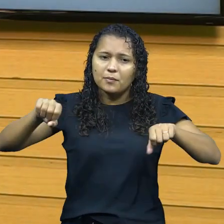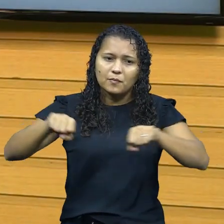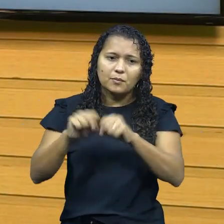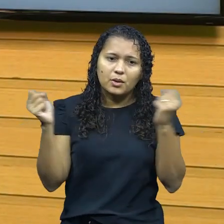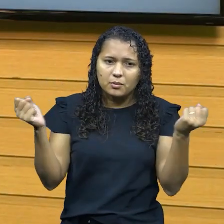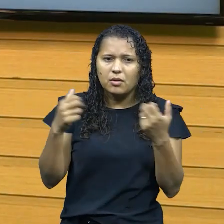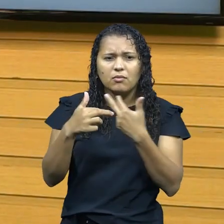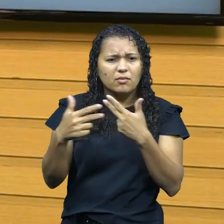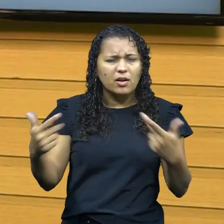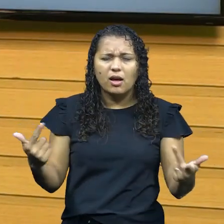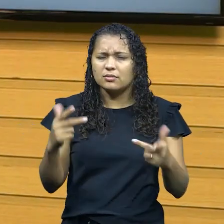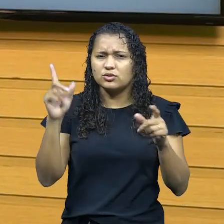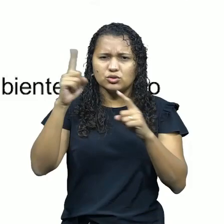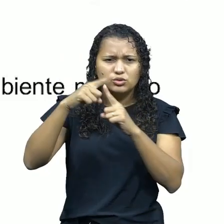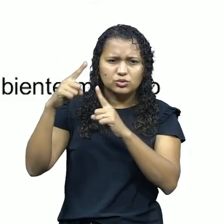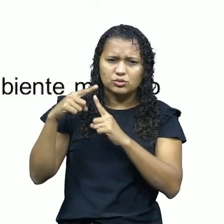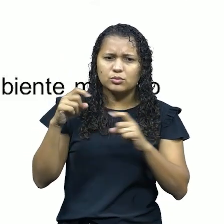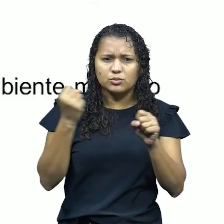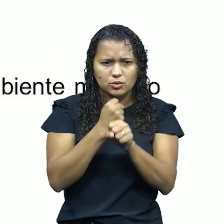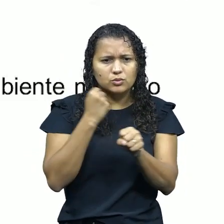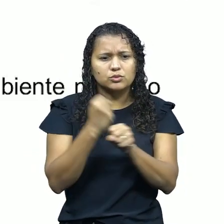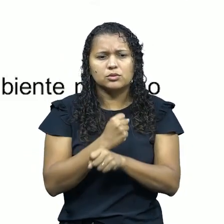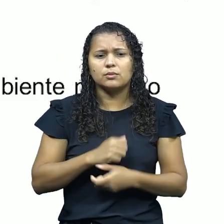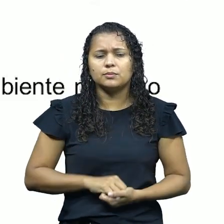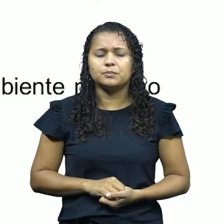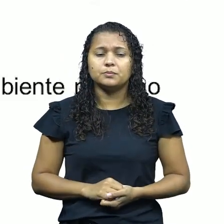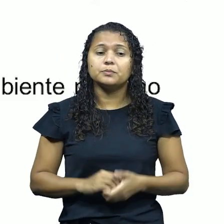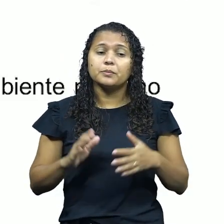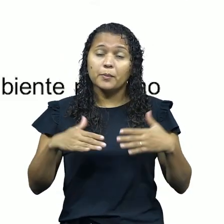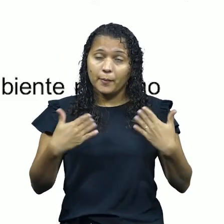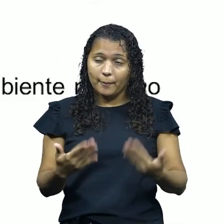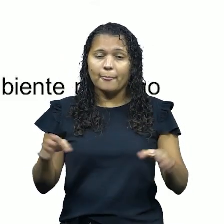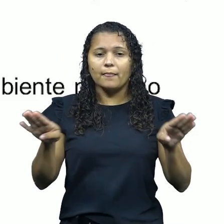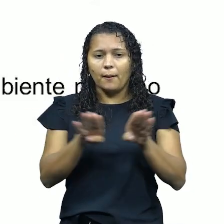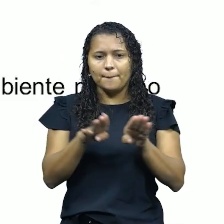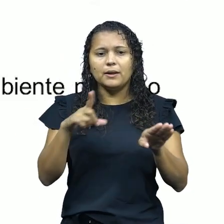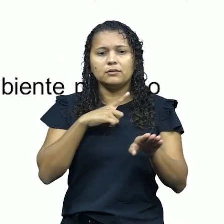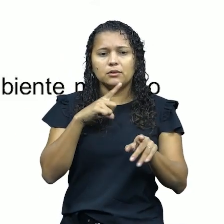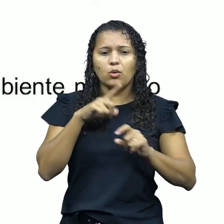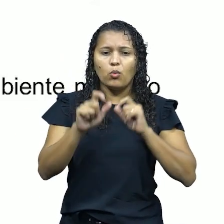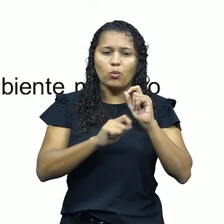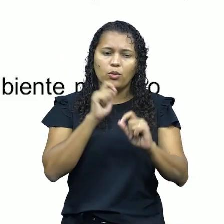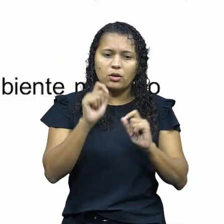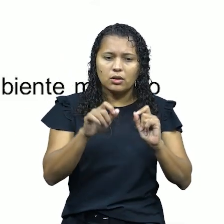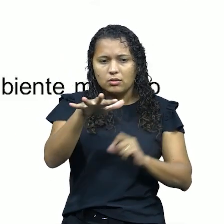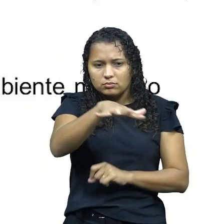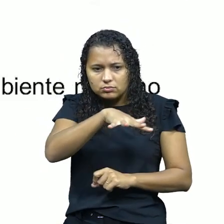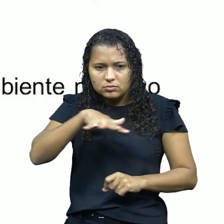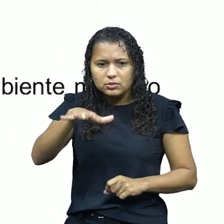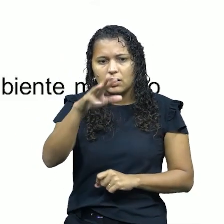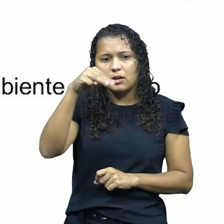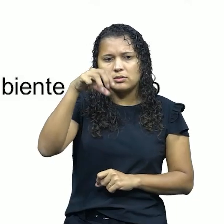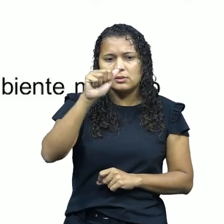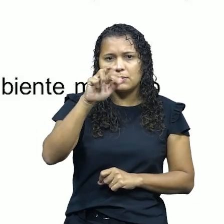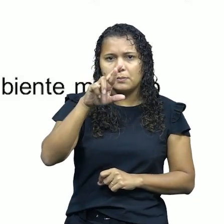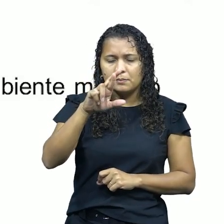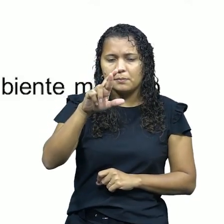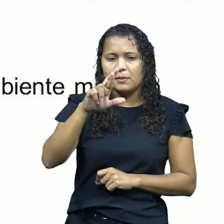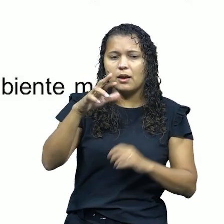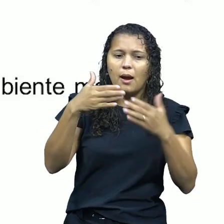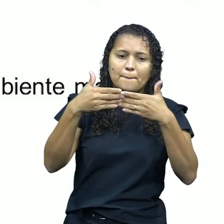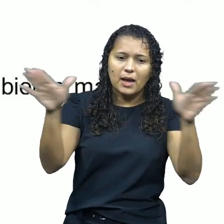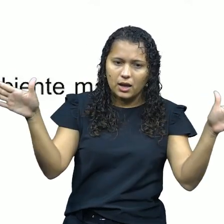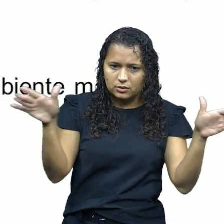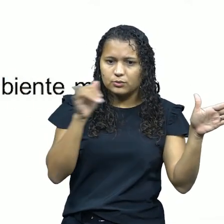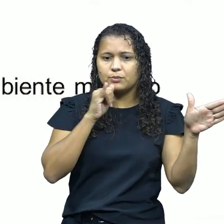né? E entre outras opções. E nós temos também essa divisão por áreas em mar aberto, ou seja,